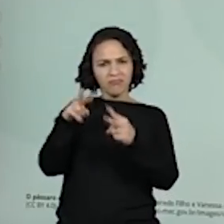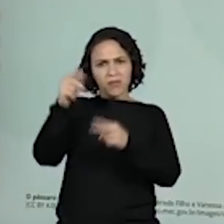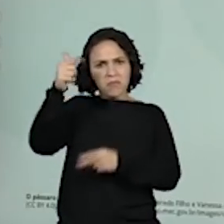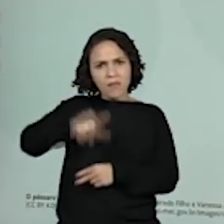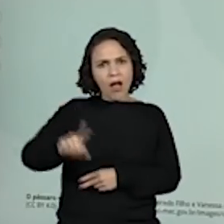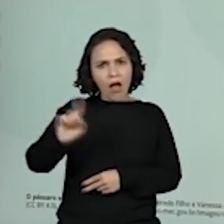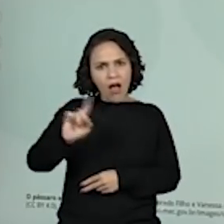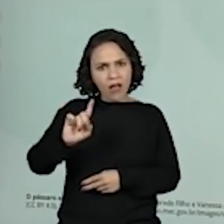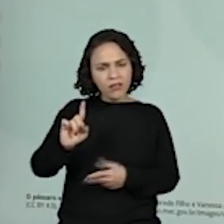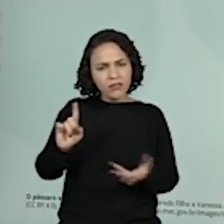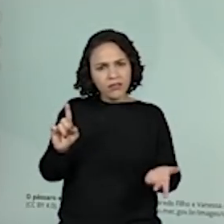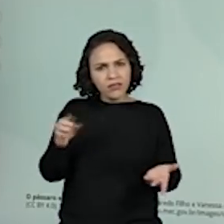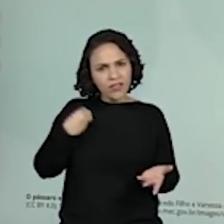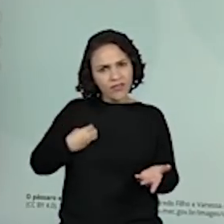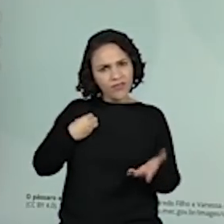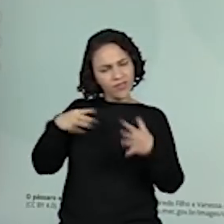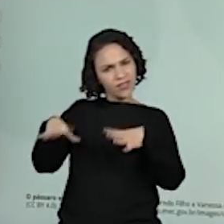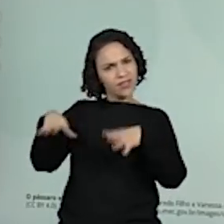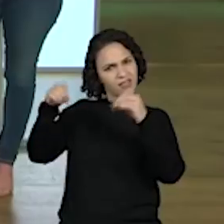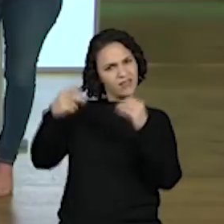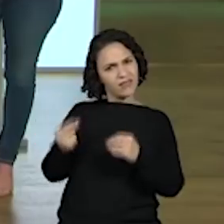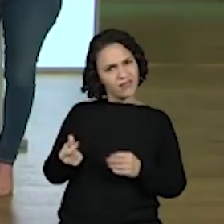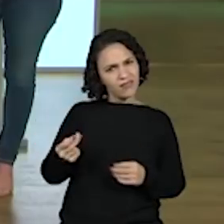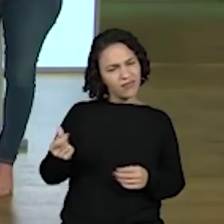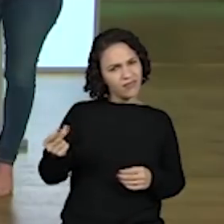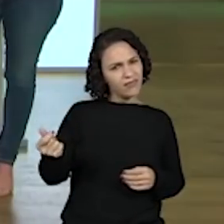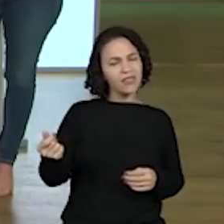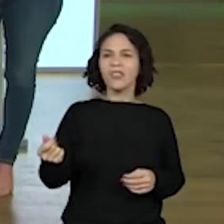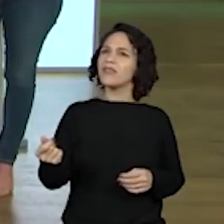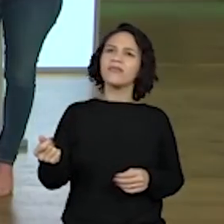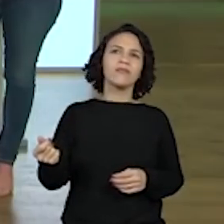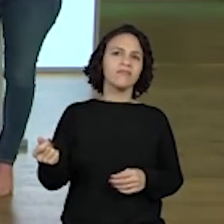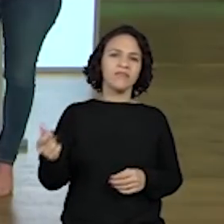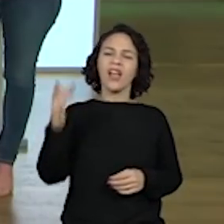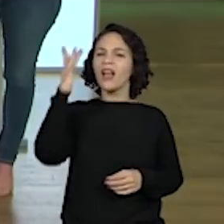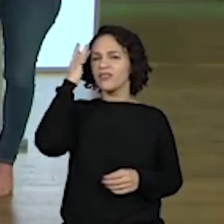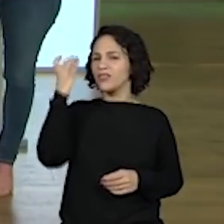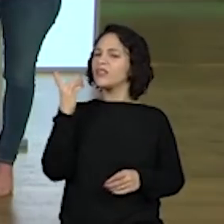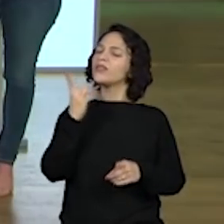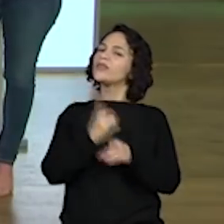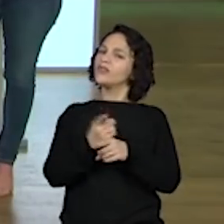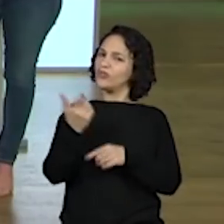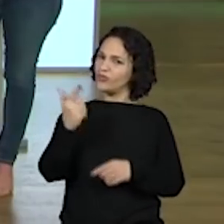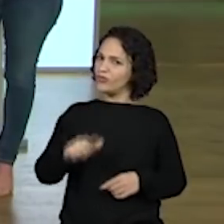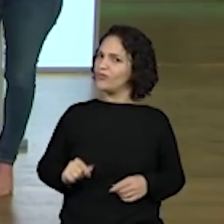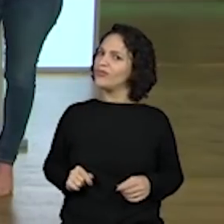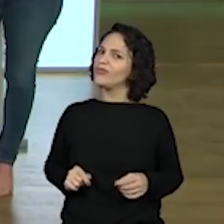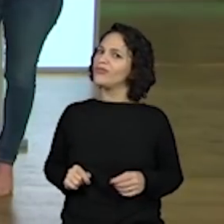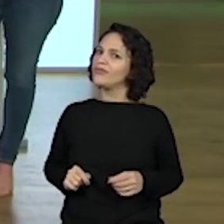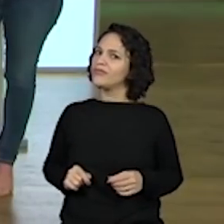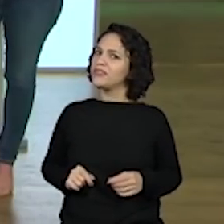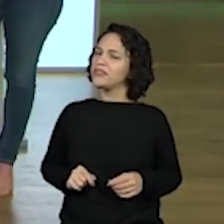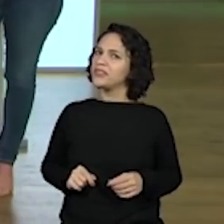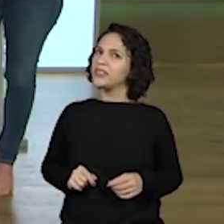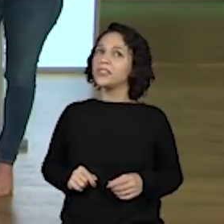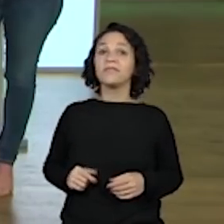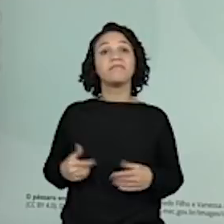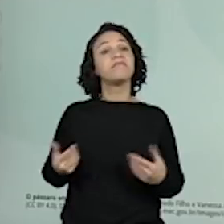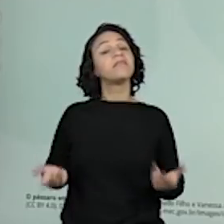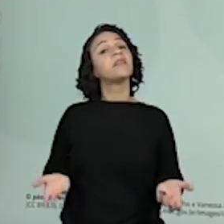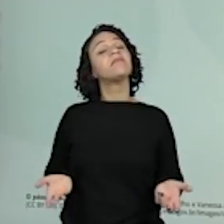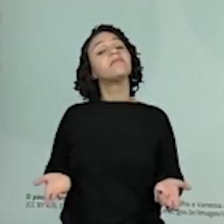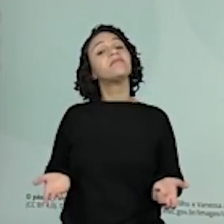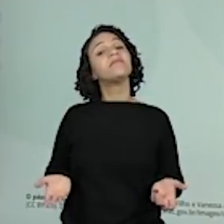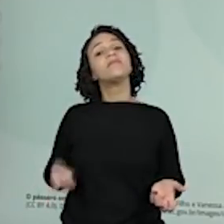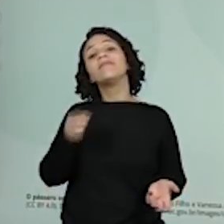e vai passar a viver aí no castelo para sempre? Eu acho que ela vai querer reencontrá-lo, sim. Reencontrá-los? E então, e